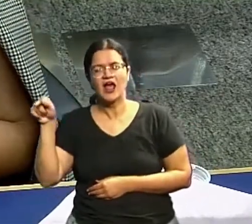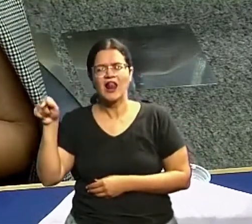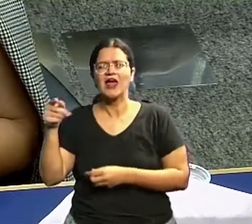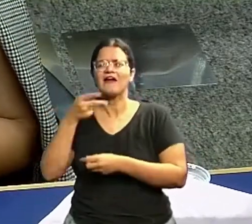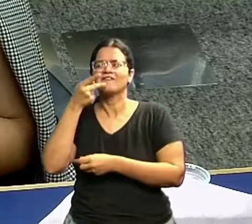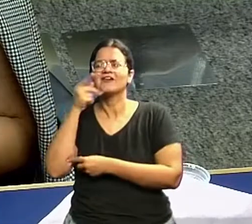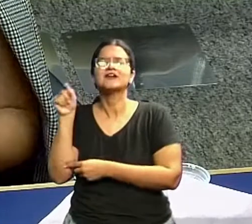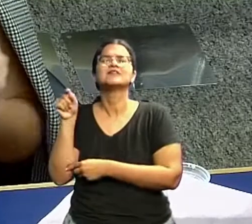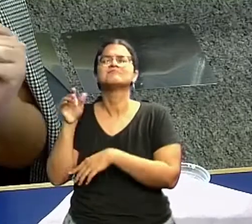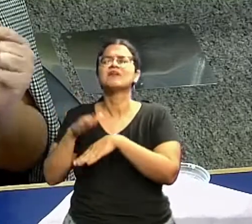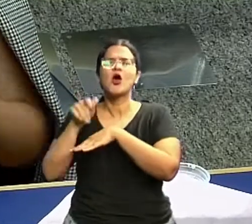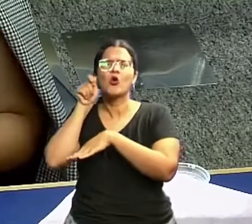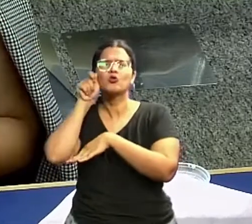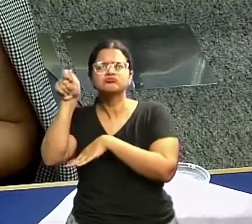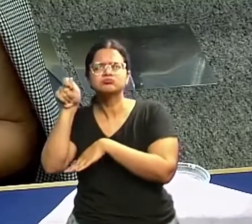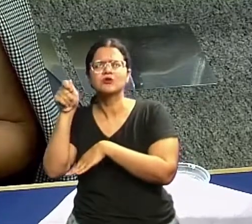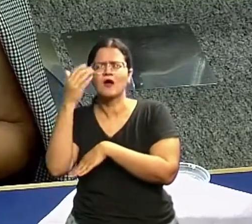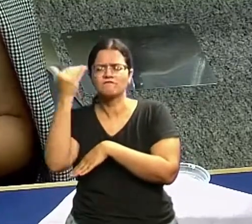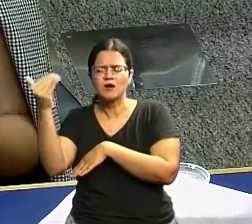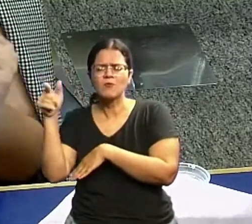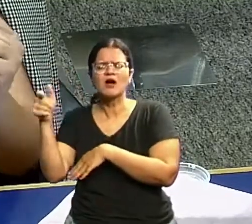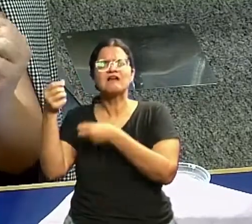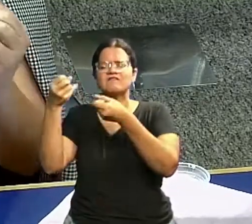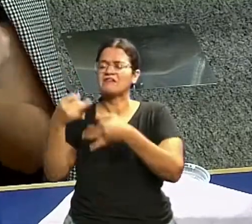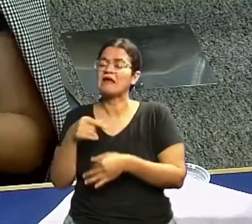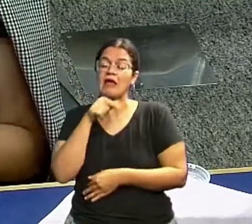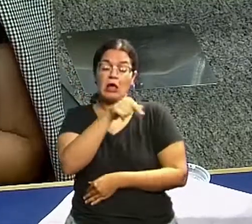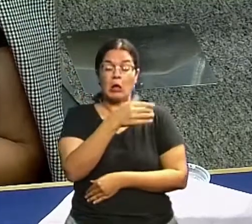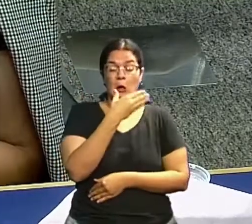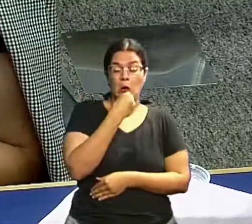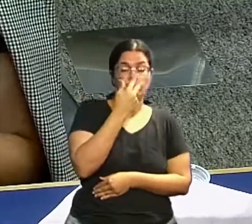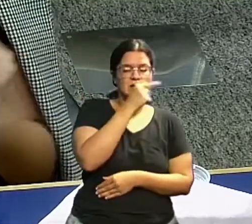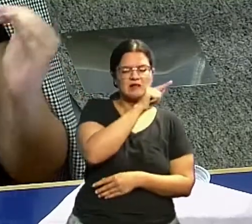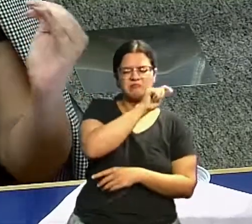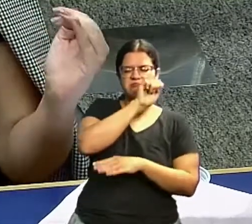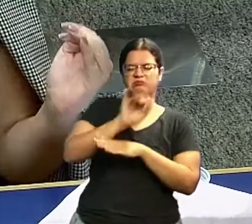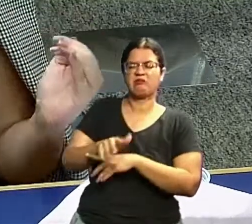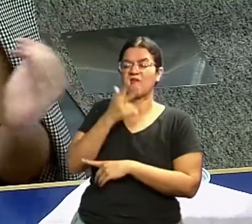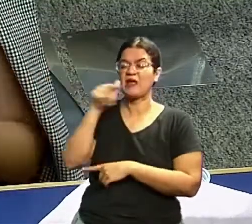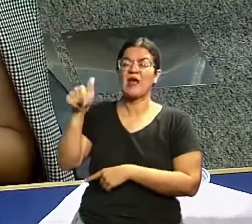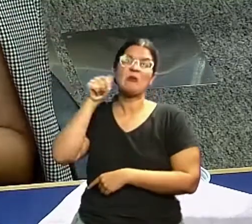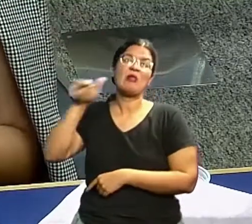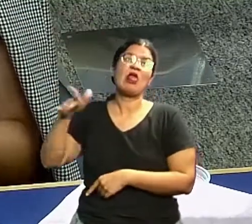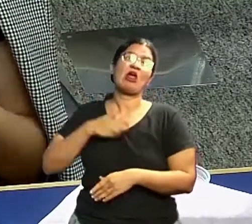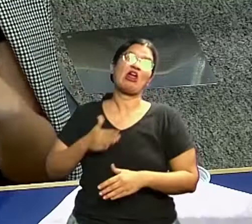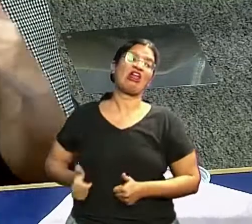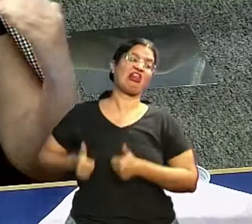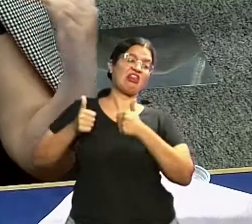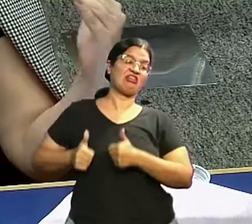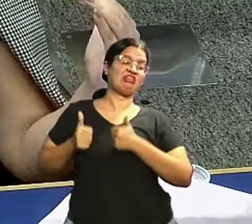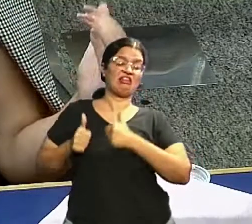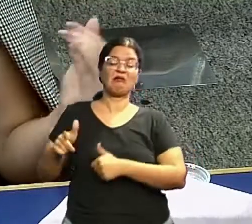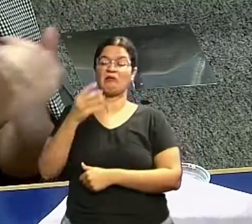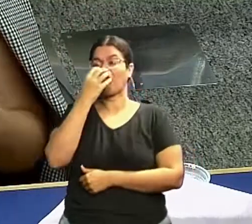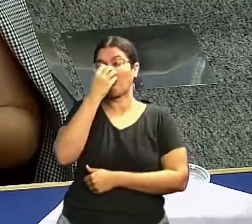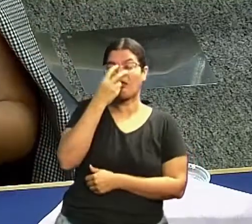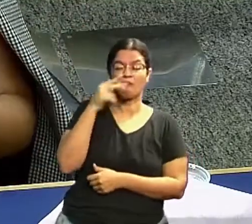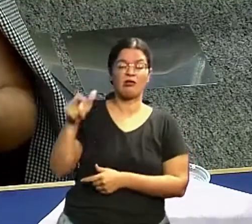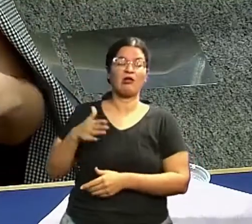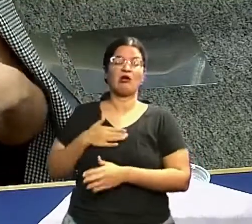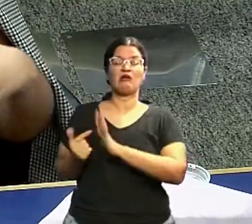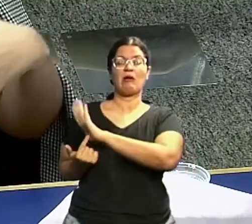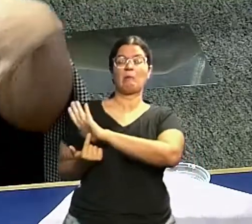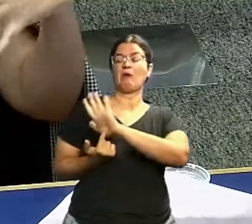expediente, Camila, para nos desacreditar, dizer que nós estamos fazendo para chamar atenção, que é um circo que nós